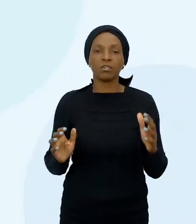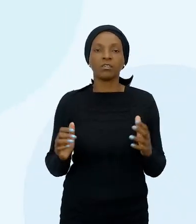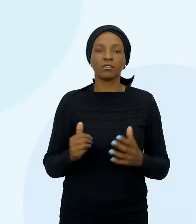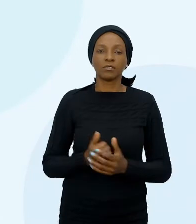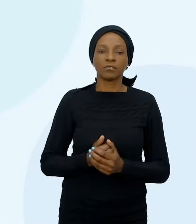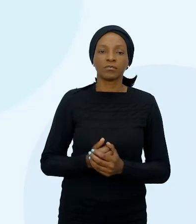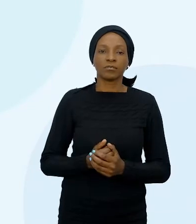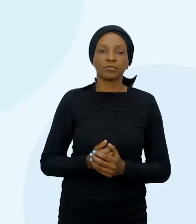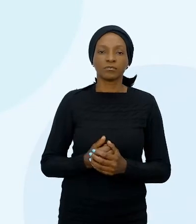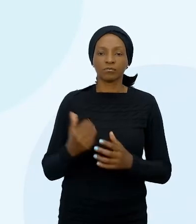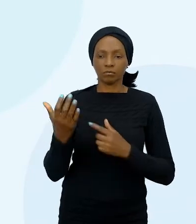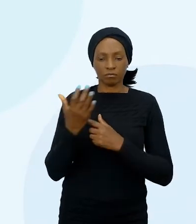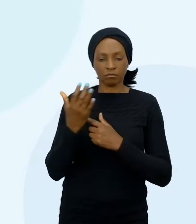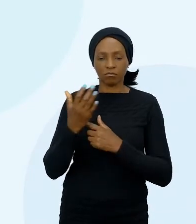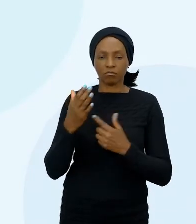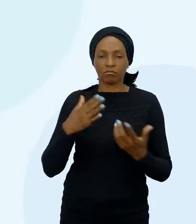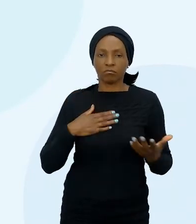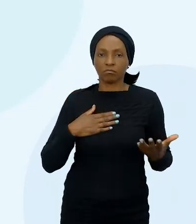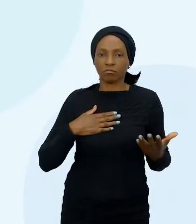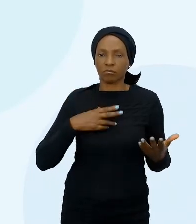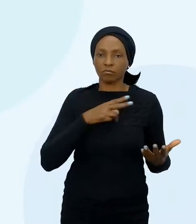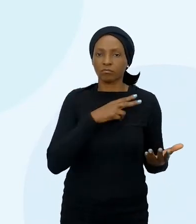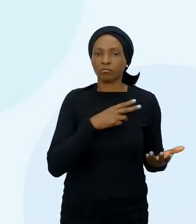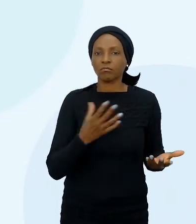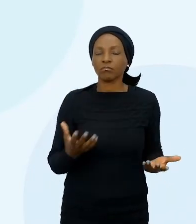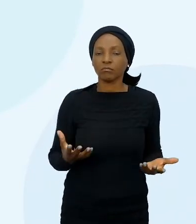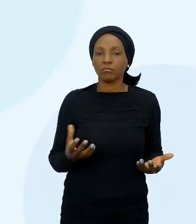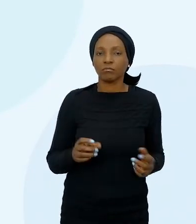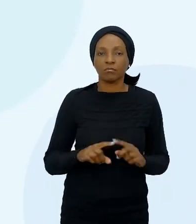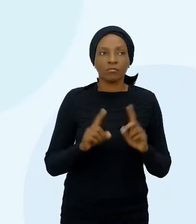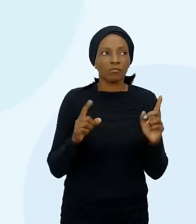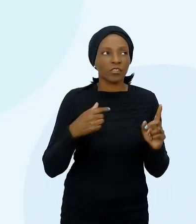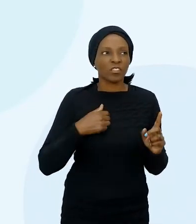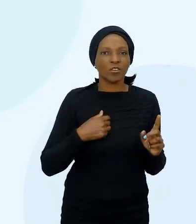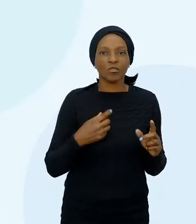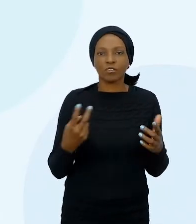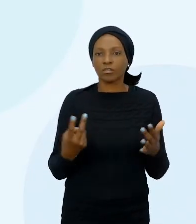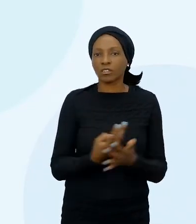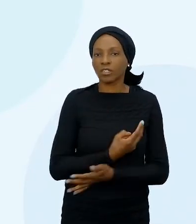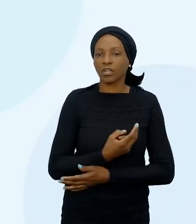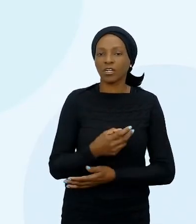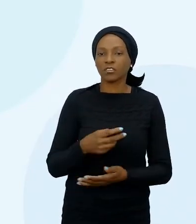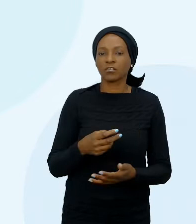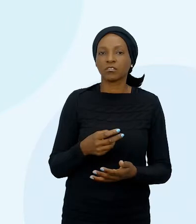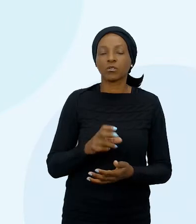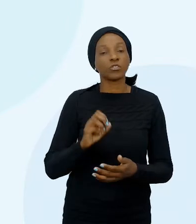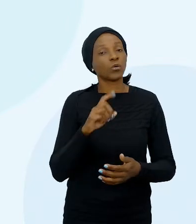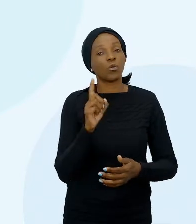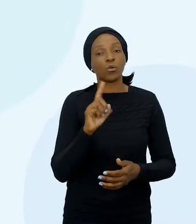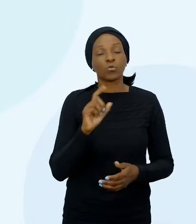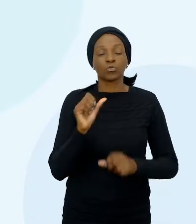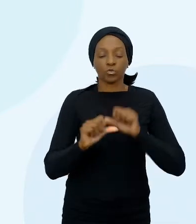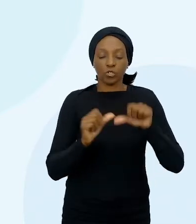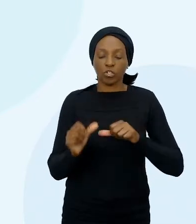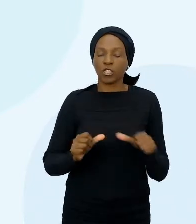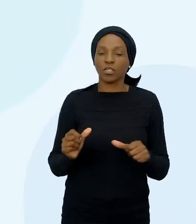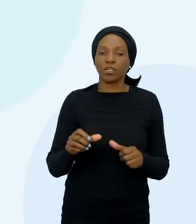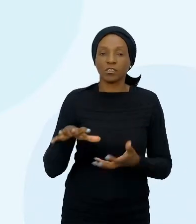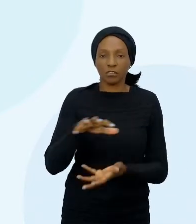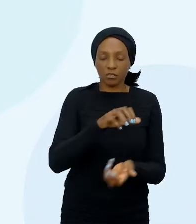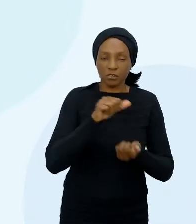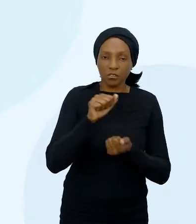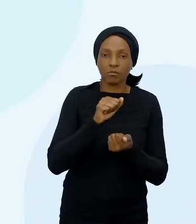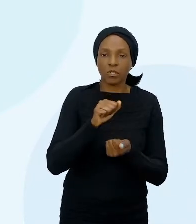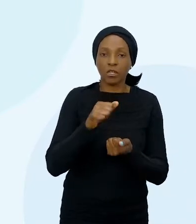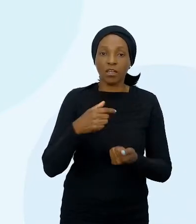em benefício próprio, né? E ao invés disso, eu faço um uso sustentável, beneficiando toda a sociedade, o meio ambiente,